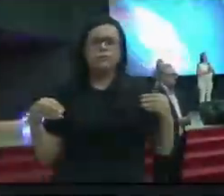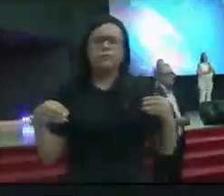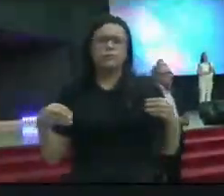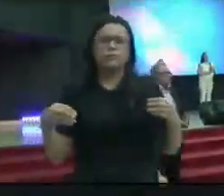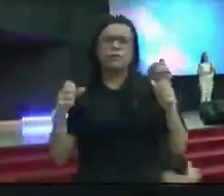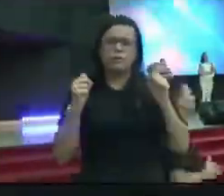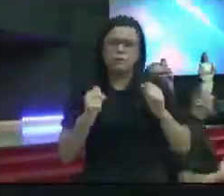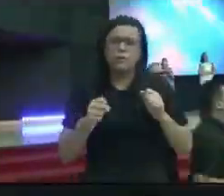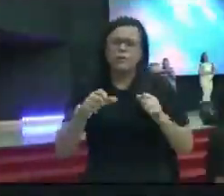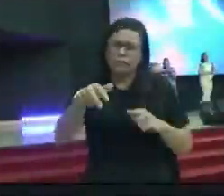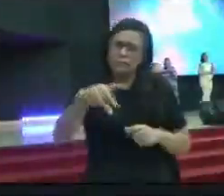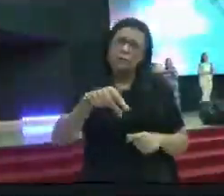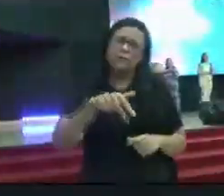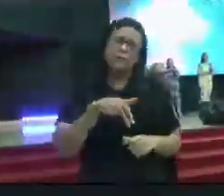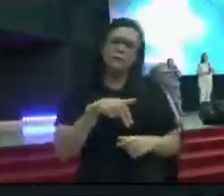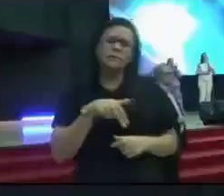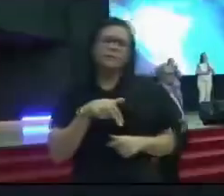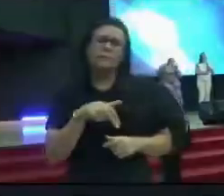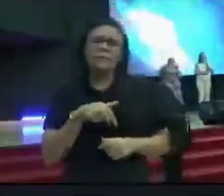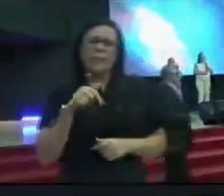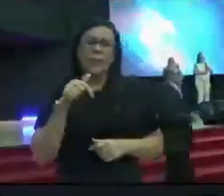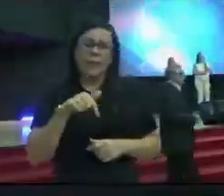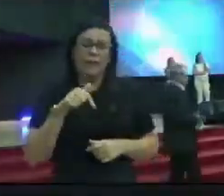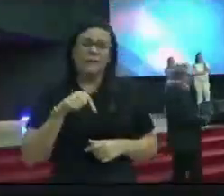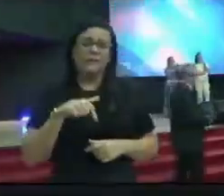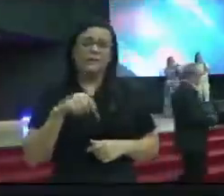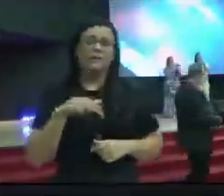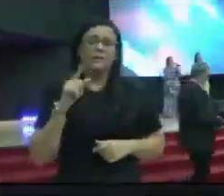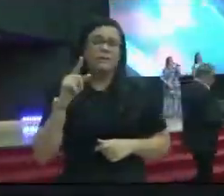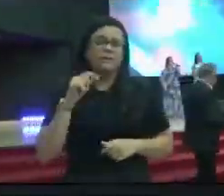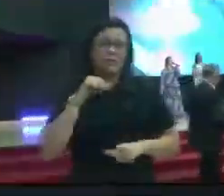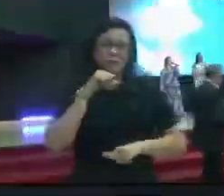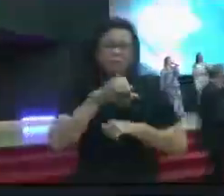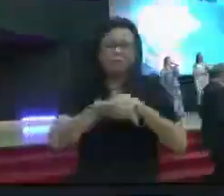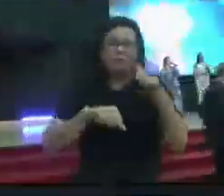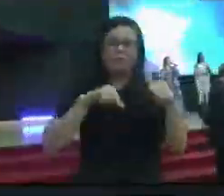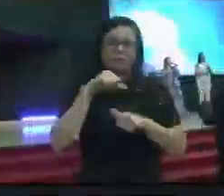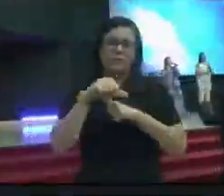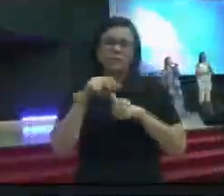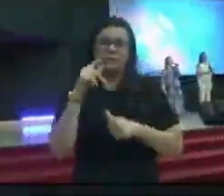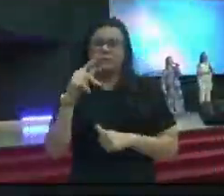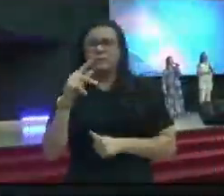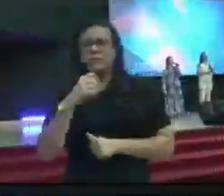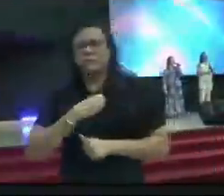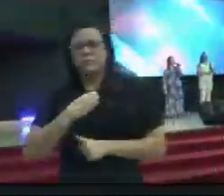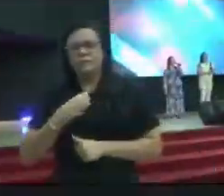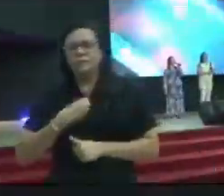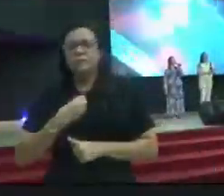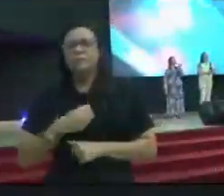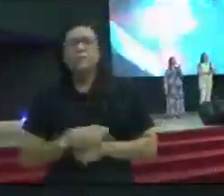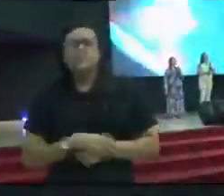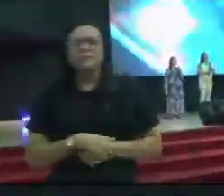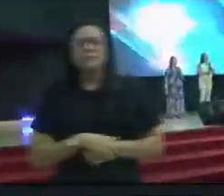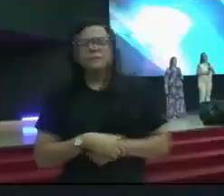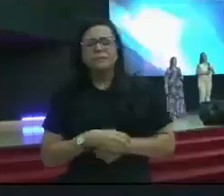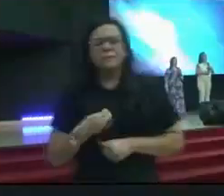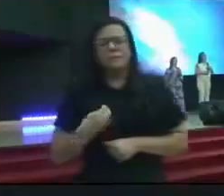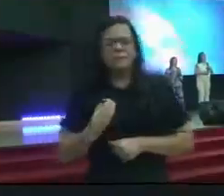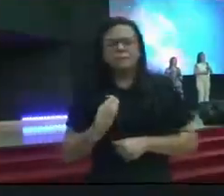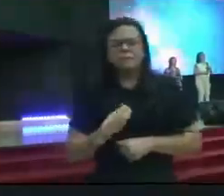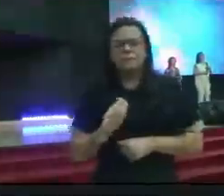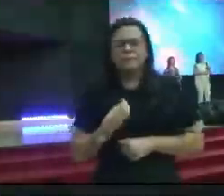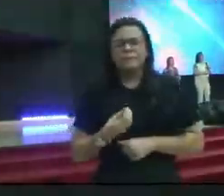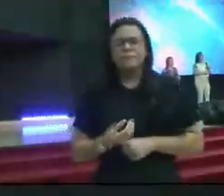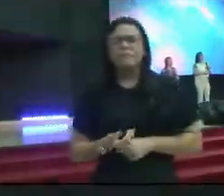teu lugar e venha. É aqui que Deus vai transformar a sua vida. Sim, pode vir, é aqui nesse altar.